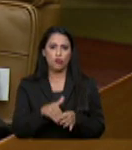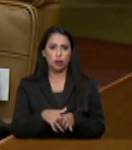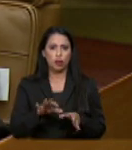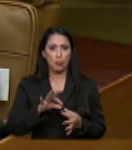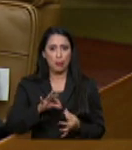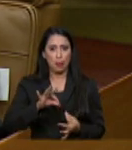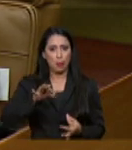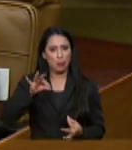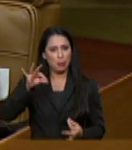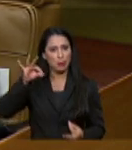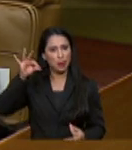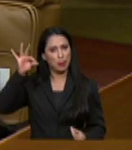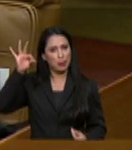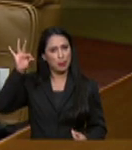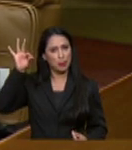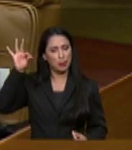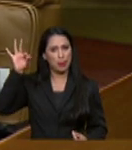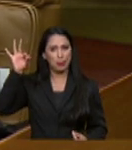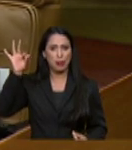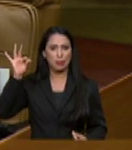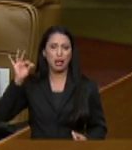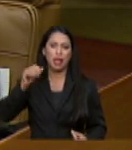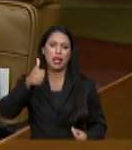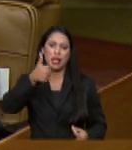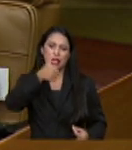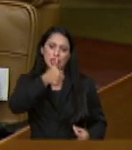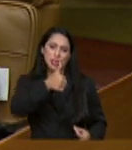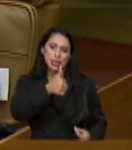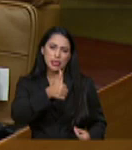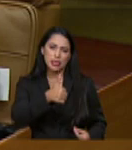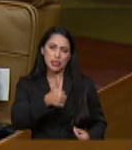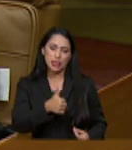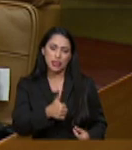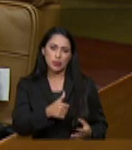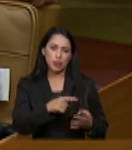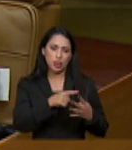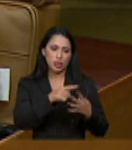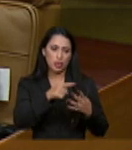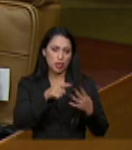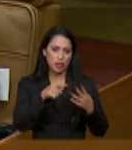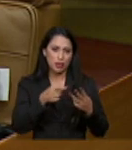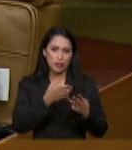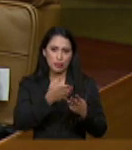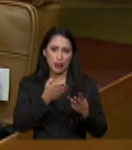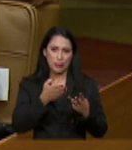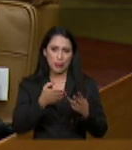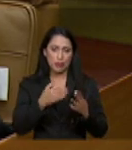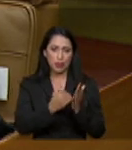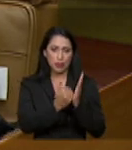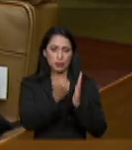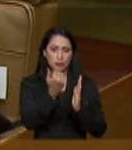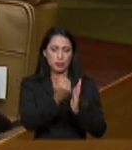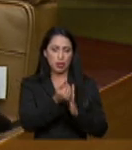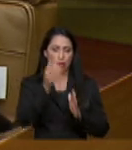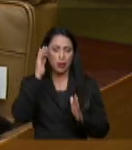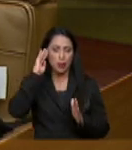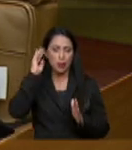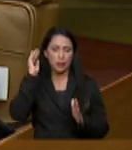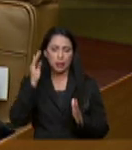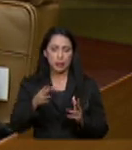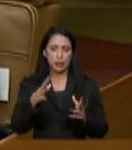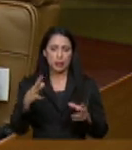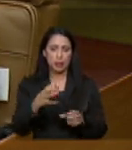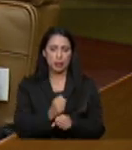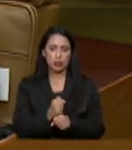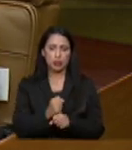voto alongado no qual examinei todos esses três horizontes das preliminares homérica